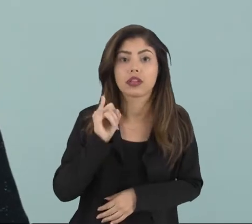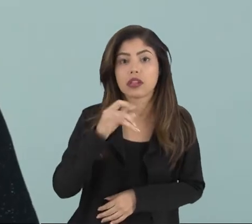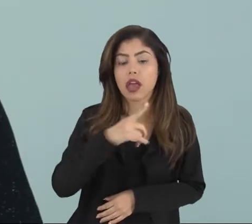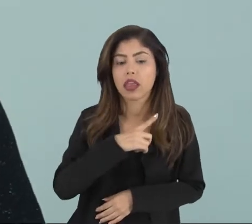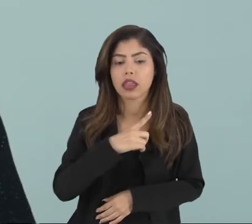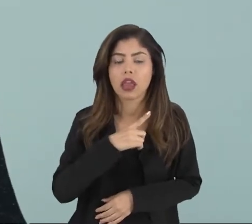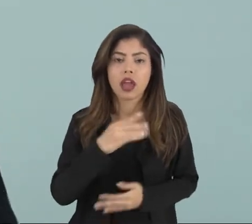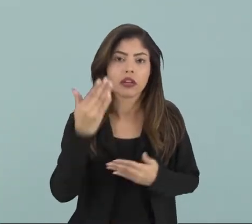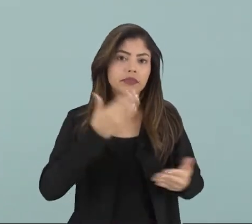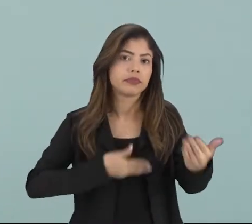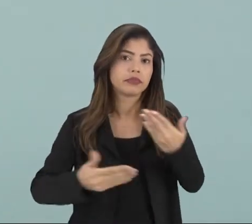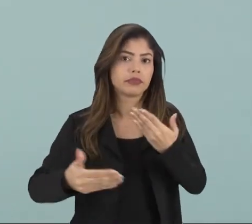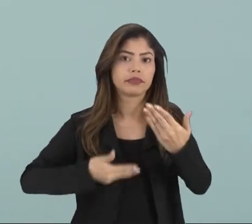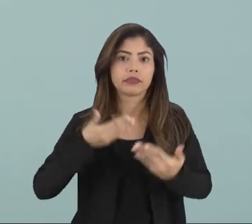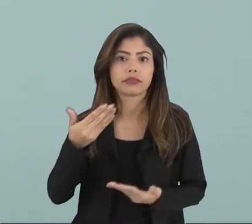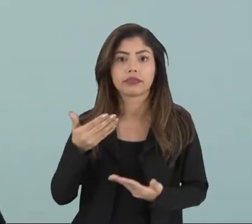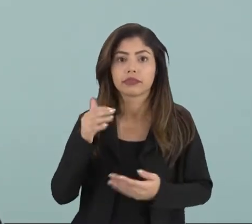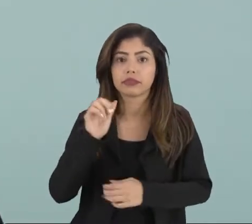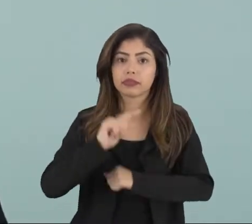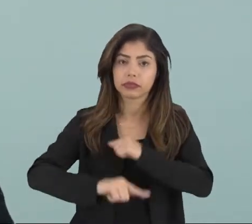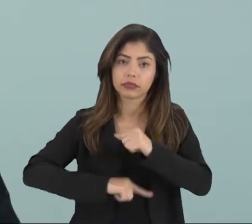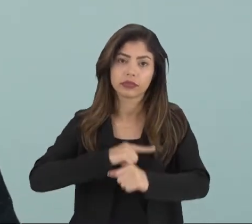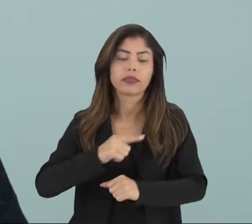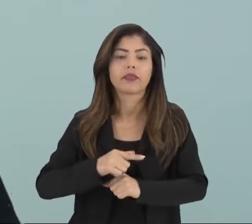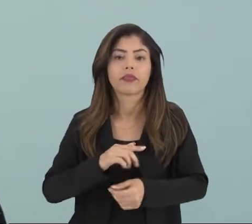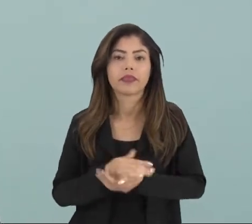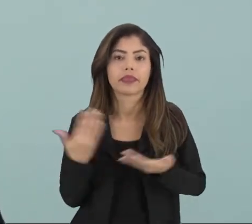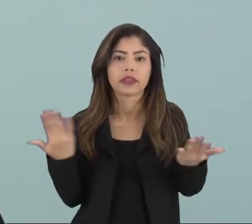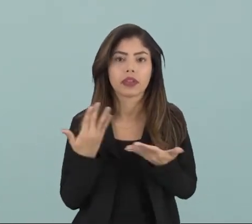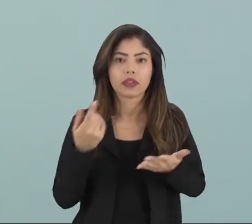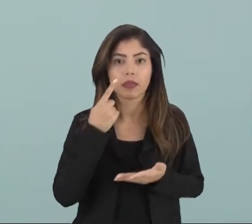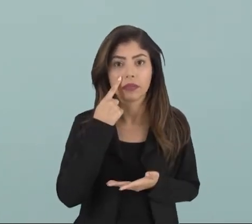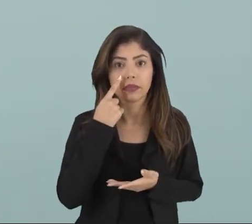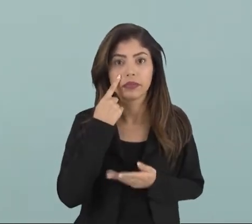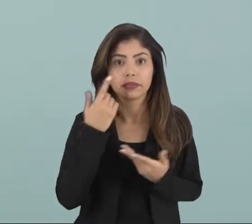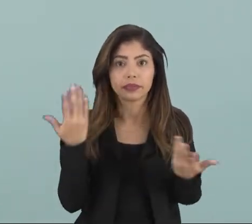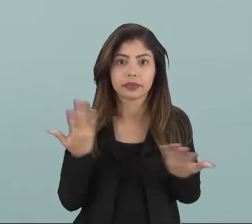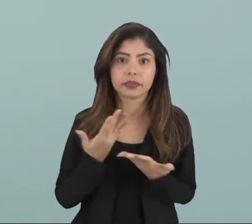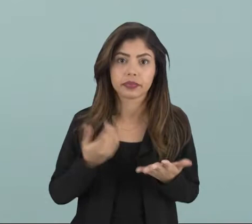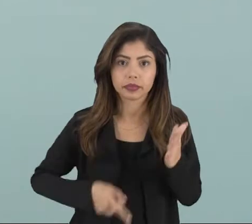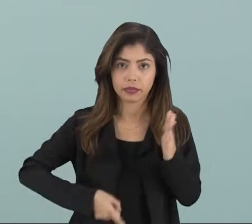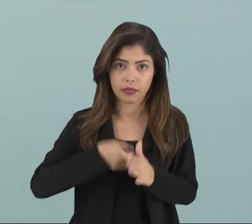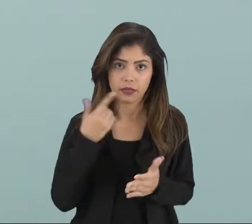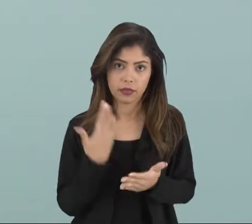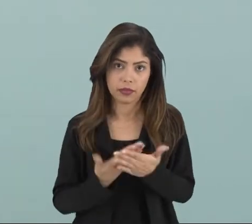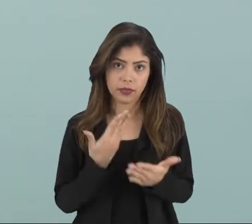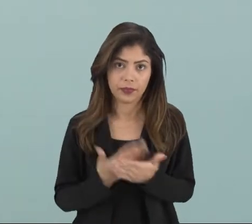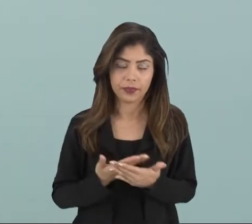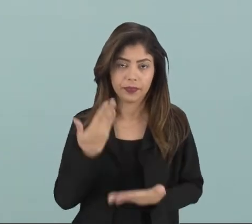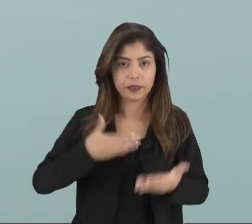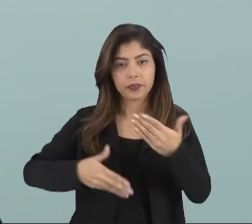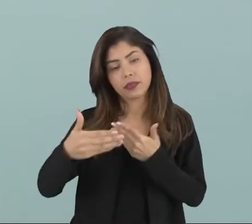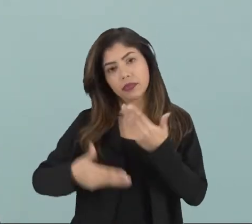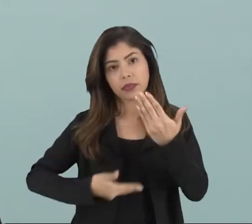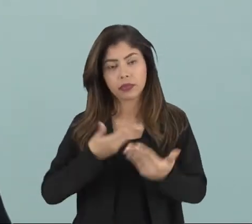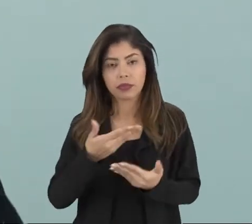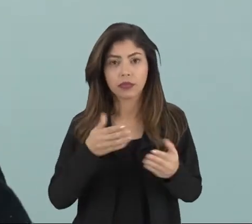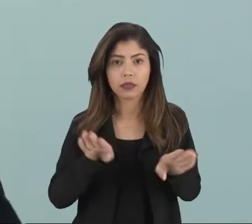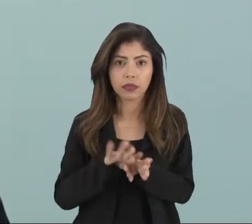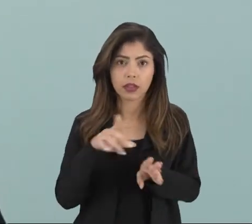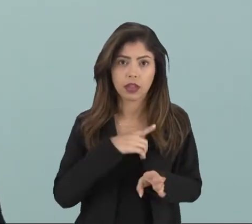das interações atômicas. E nós vamos ver hoje, né, nessa primeira aula, que essas interações atômicas elas vão